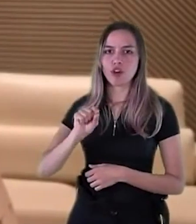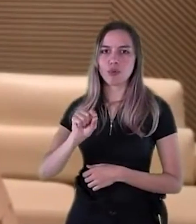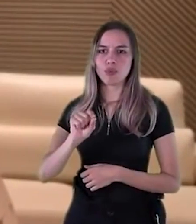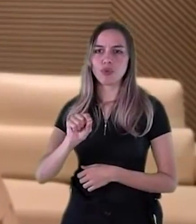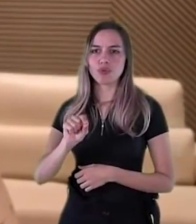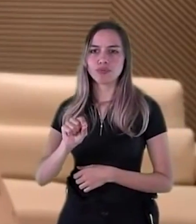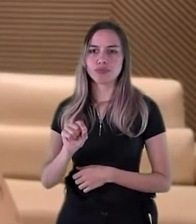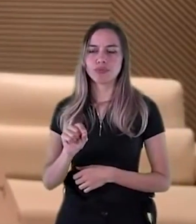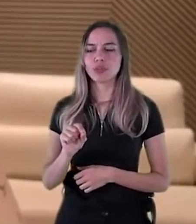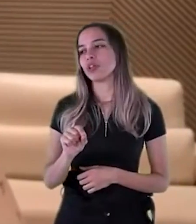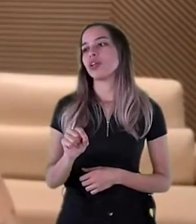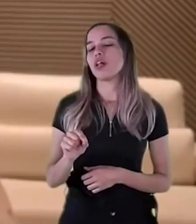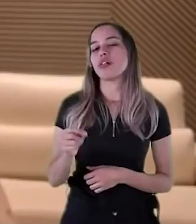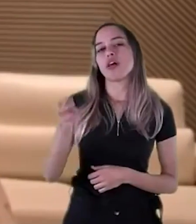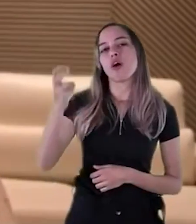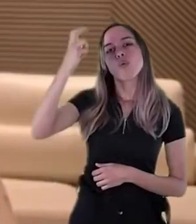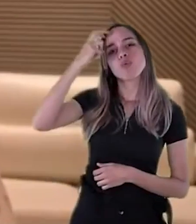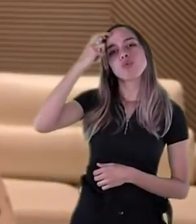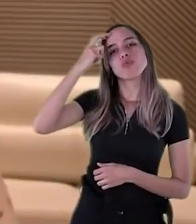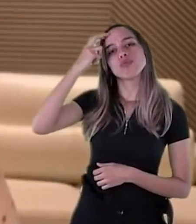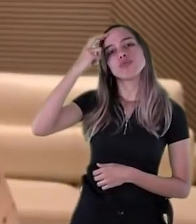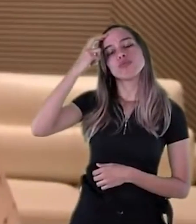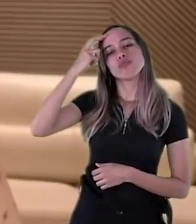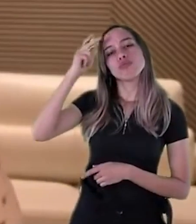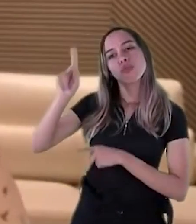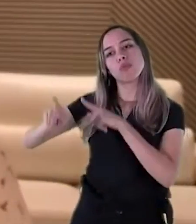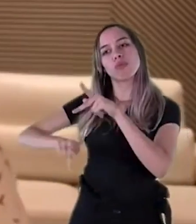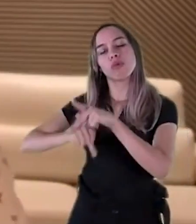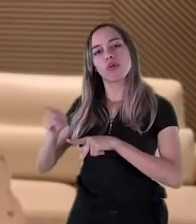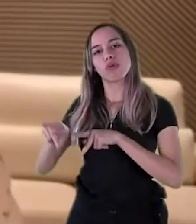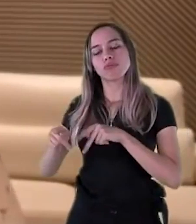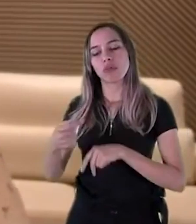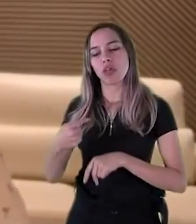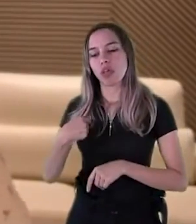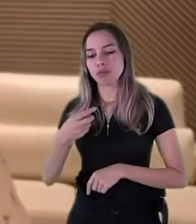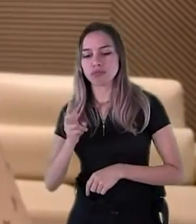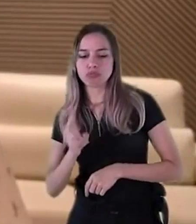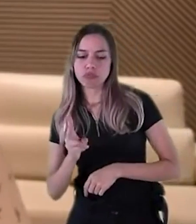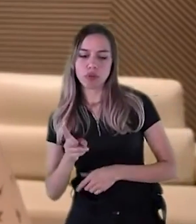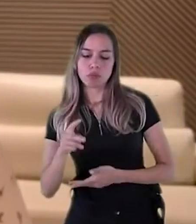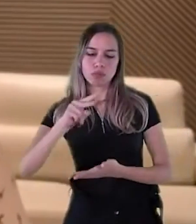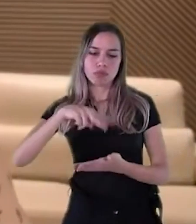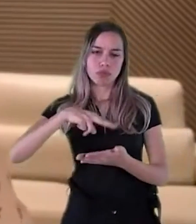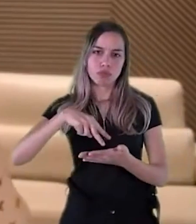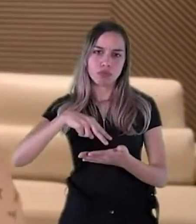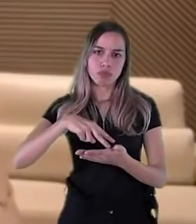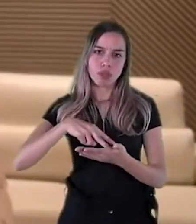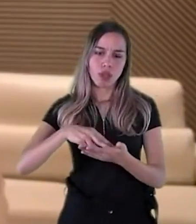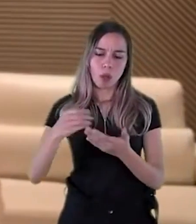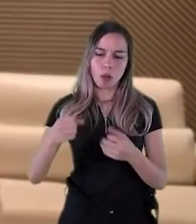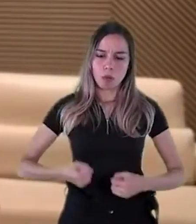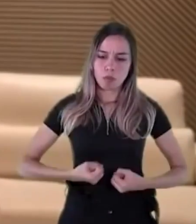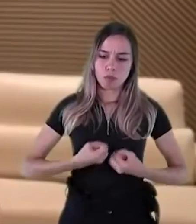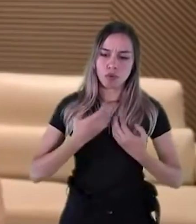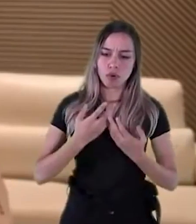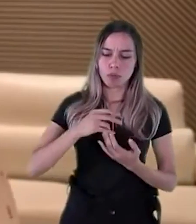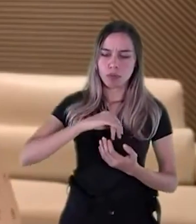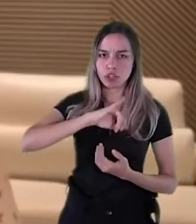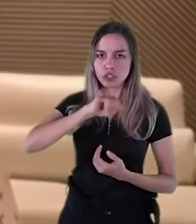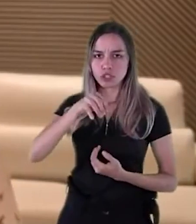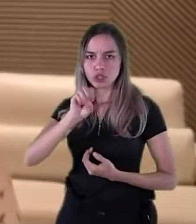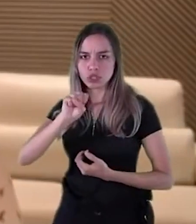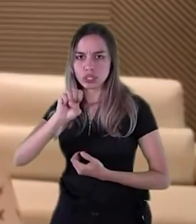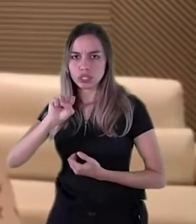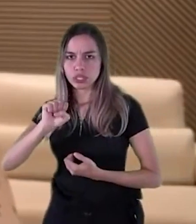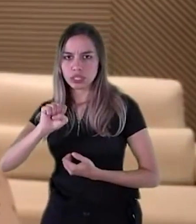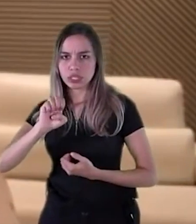sempre ouvi e li o poema José, pensando justamente, claro, eu não conhecia essa história que